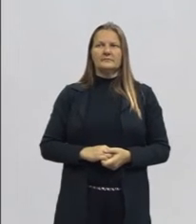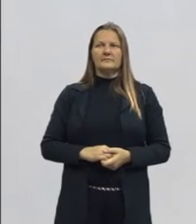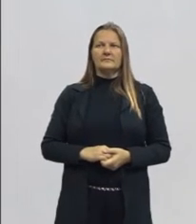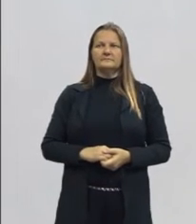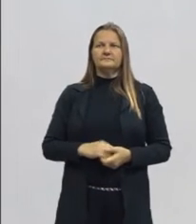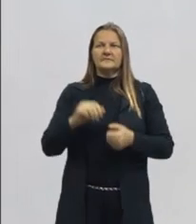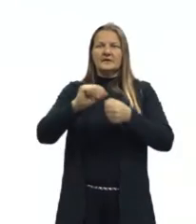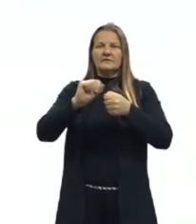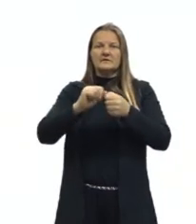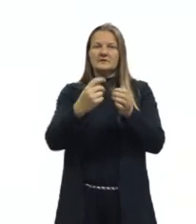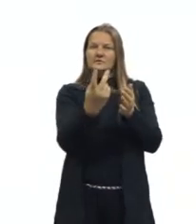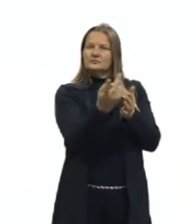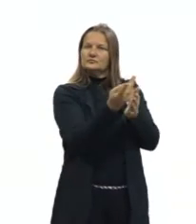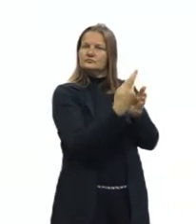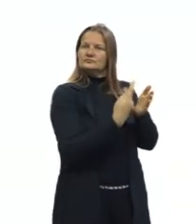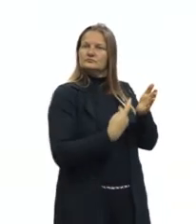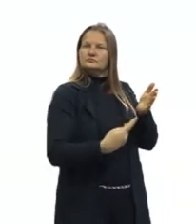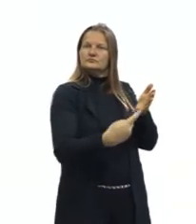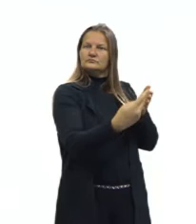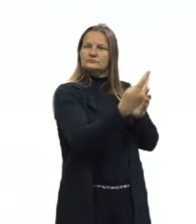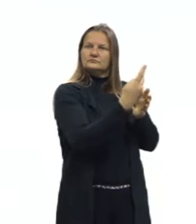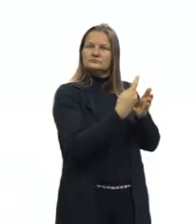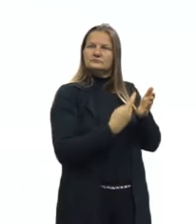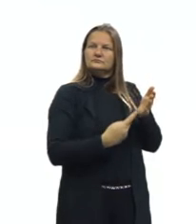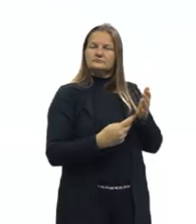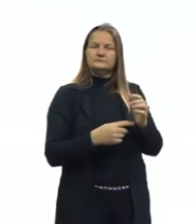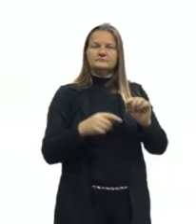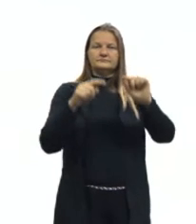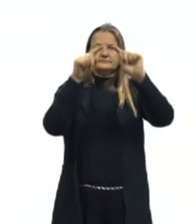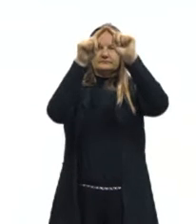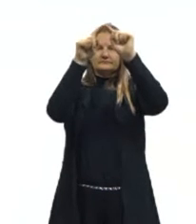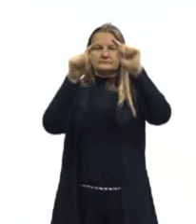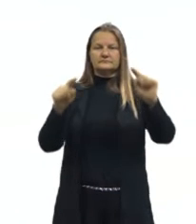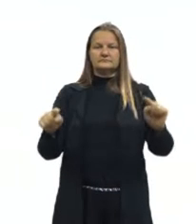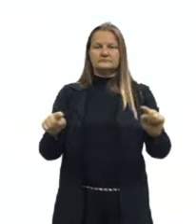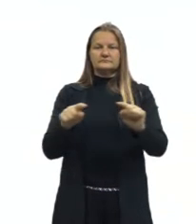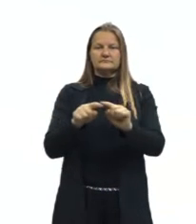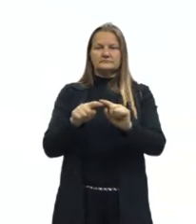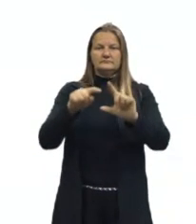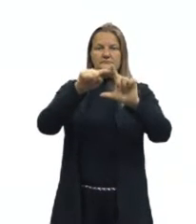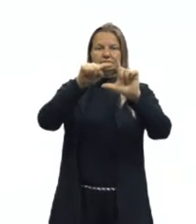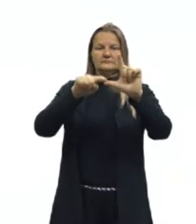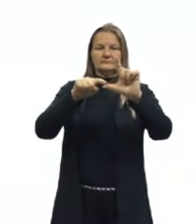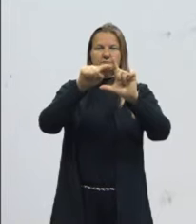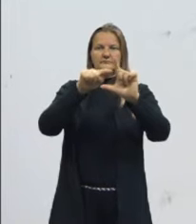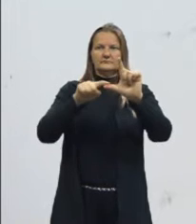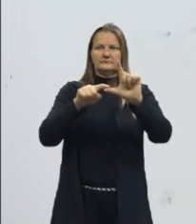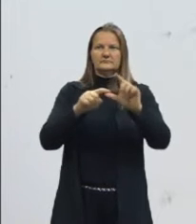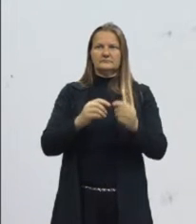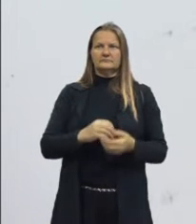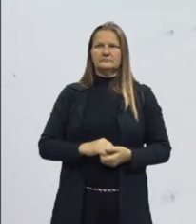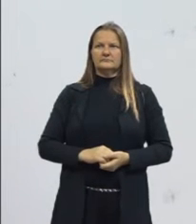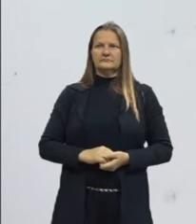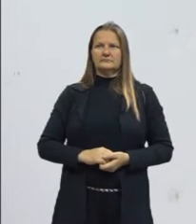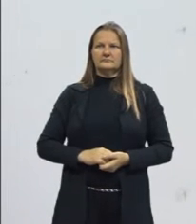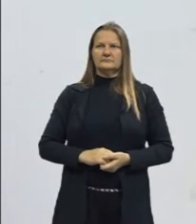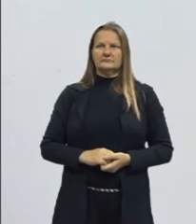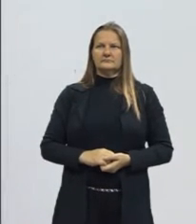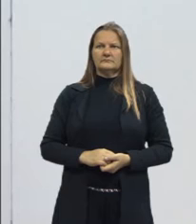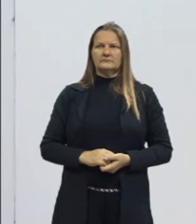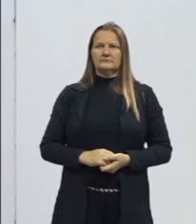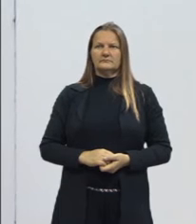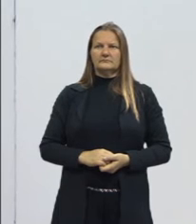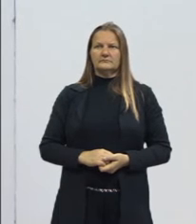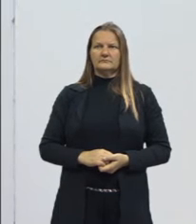aqui no quadro como se fosse um triângulo retângulo certo aqui não fica bem retinho